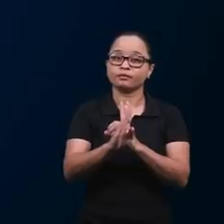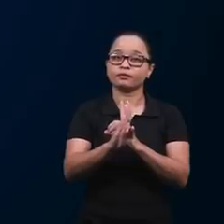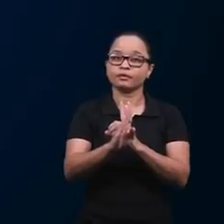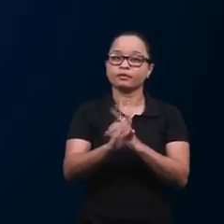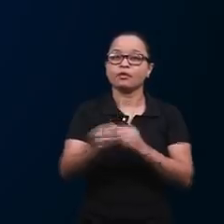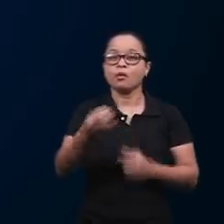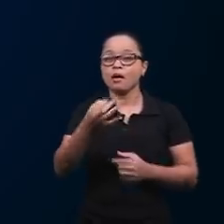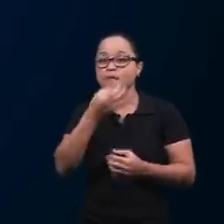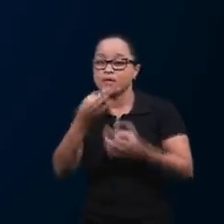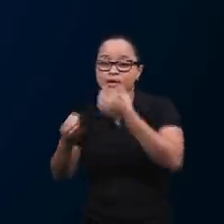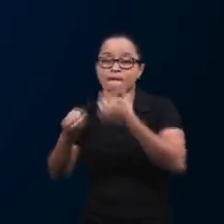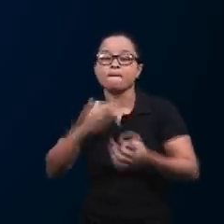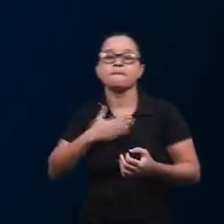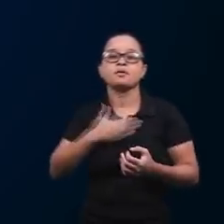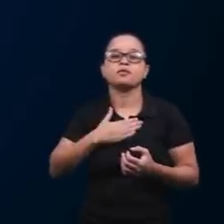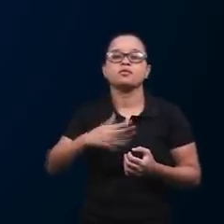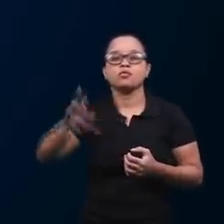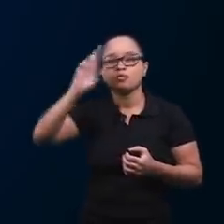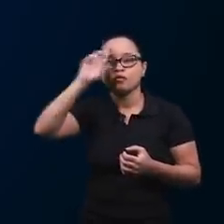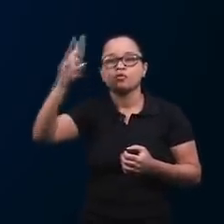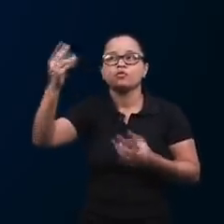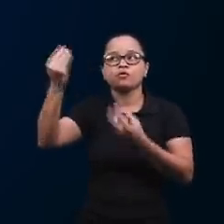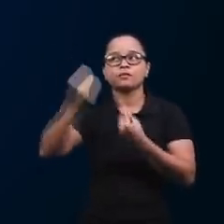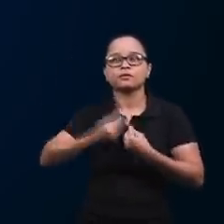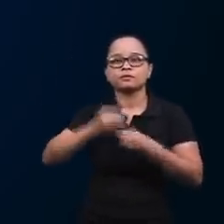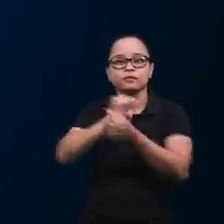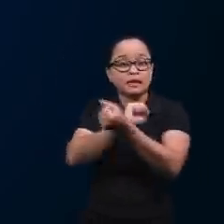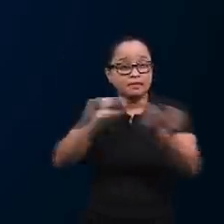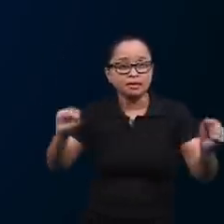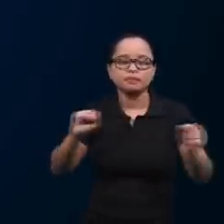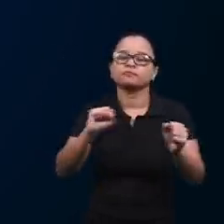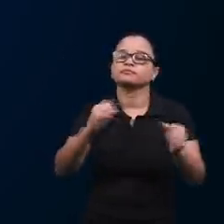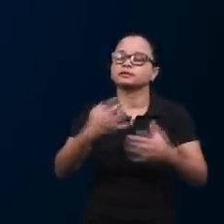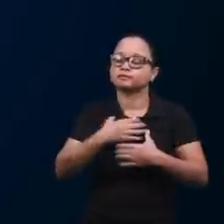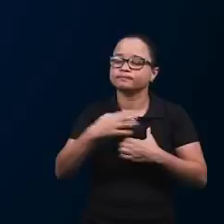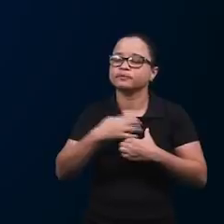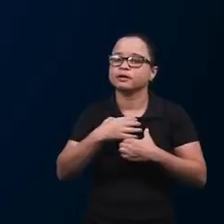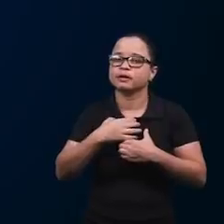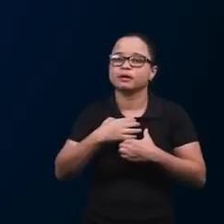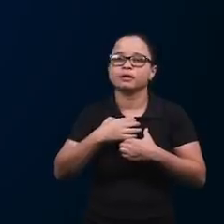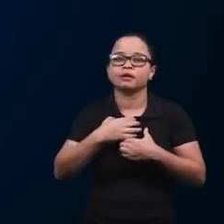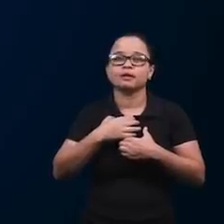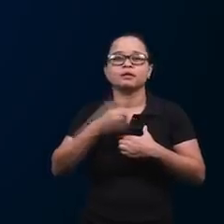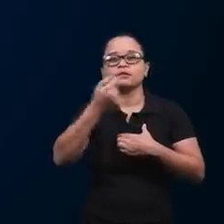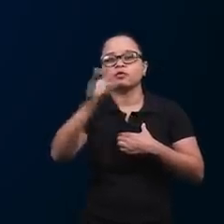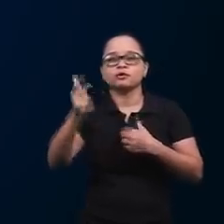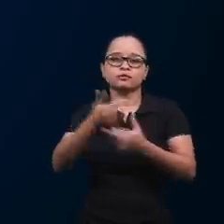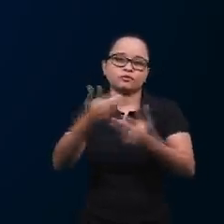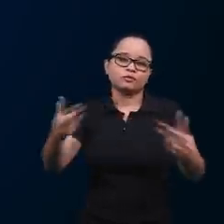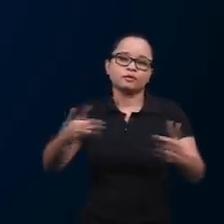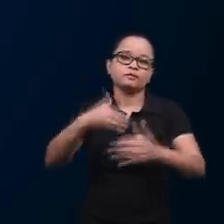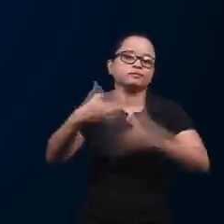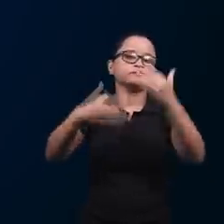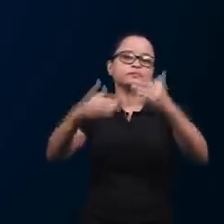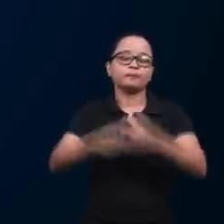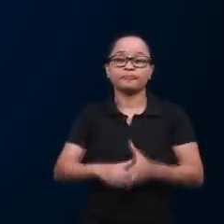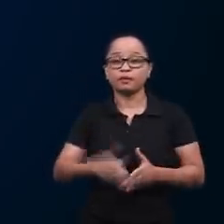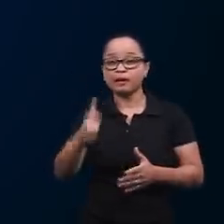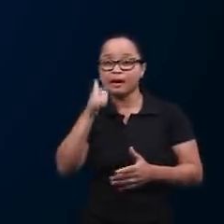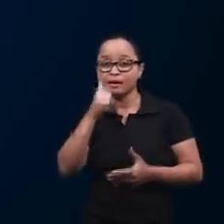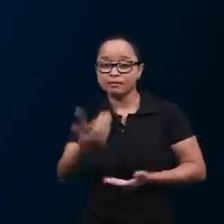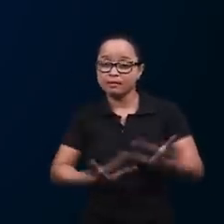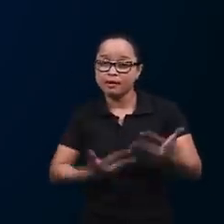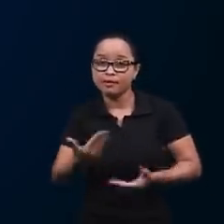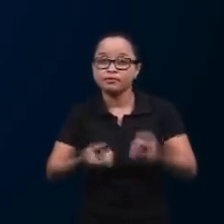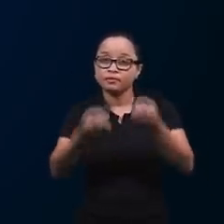com a minha contribuição o senhor me deu uma libertação né e até mais coisas fluíram na vida dela